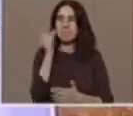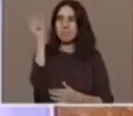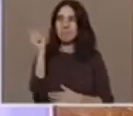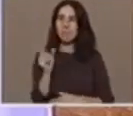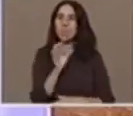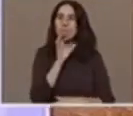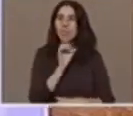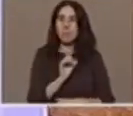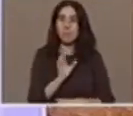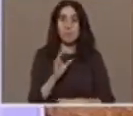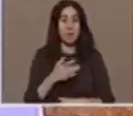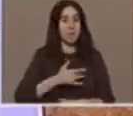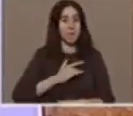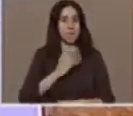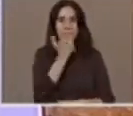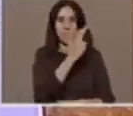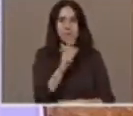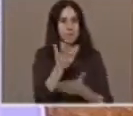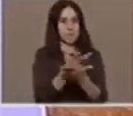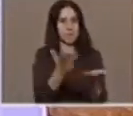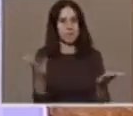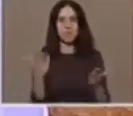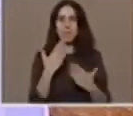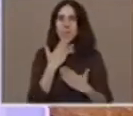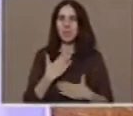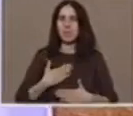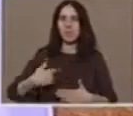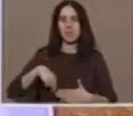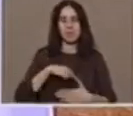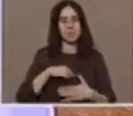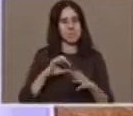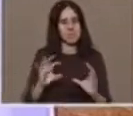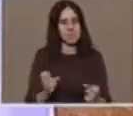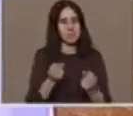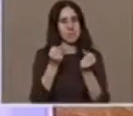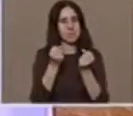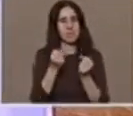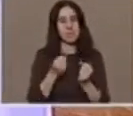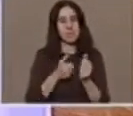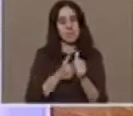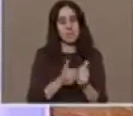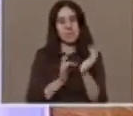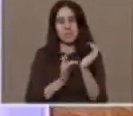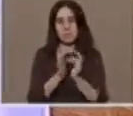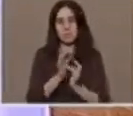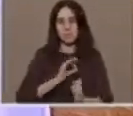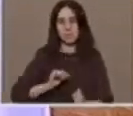que este dom do seu amor infinito sirva para a nossa salvação. Por Cristo nosso